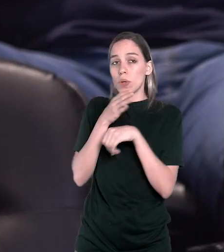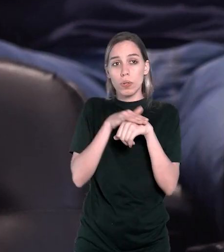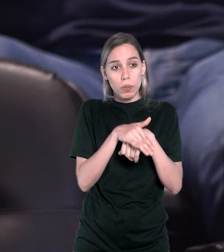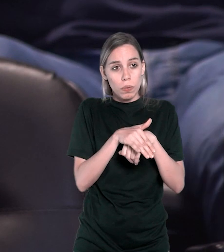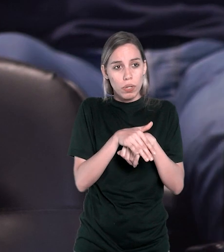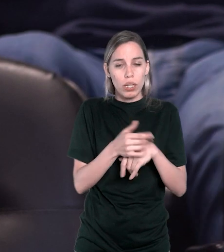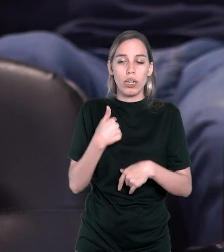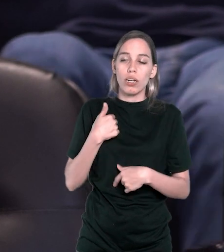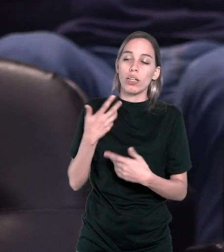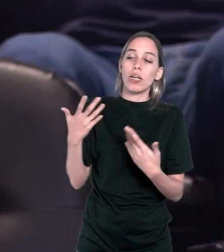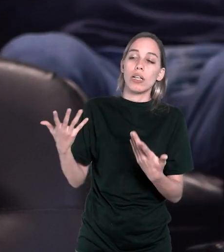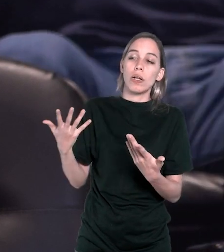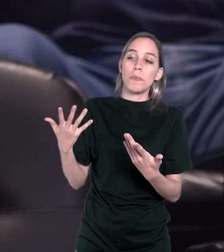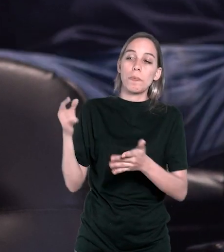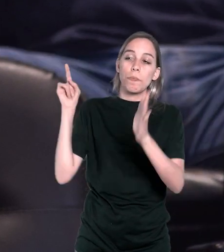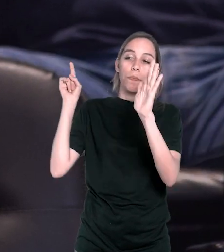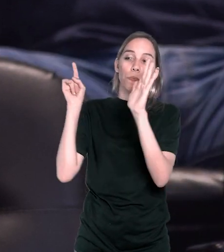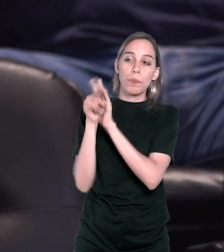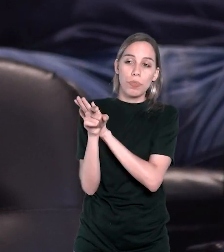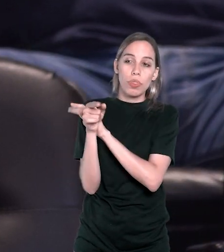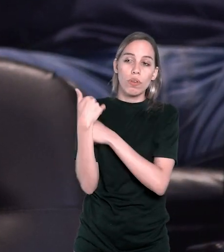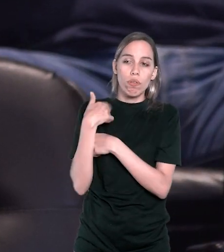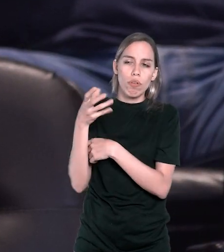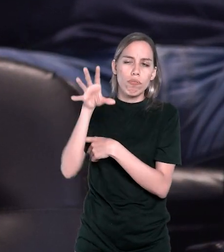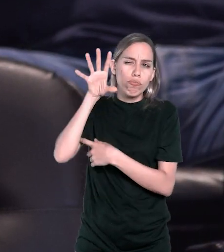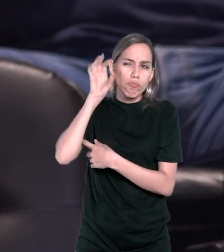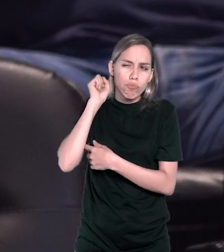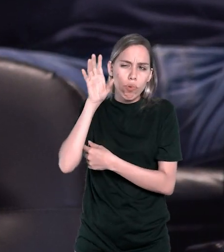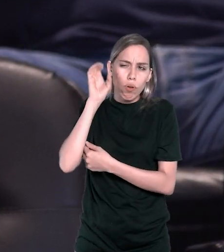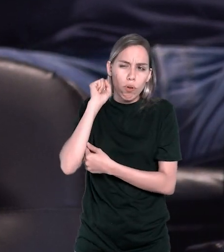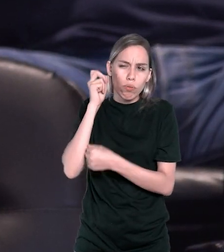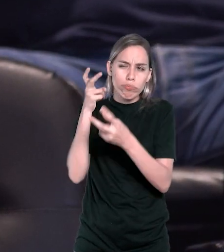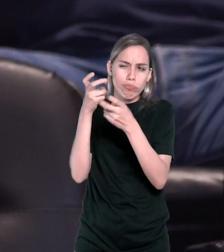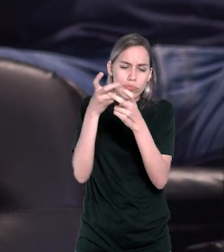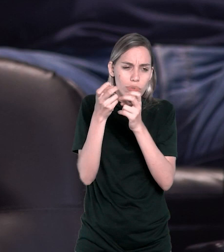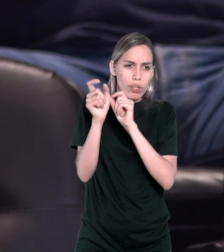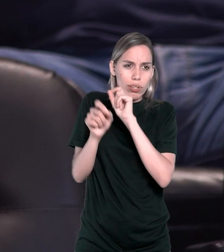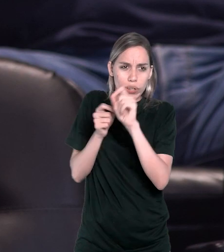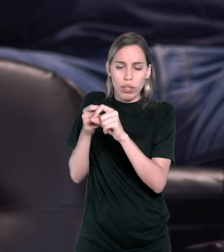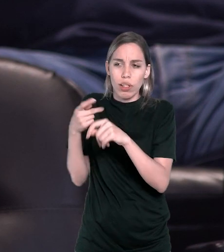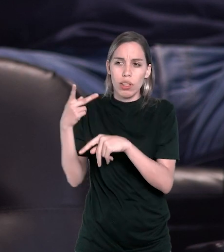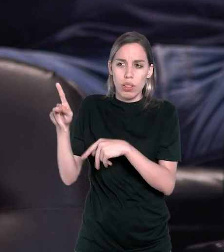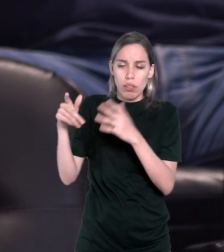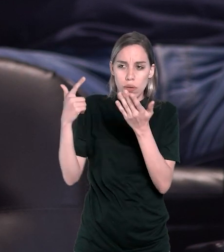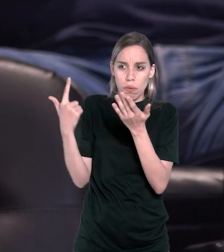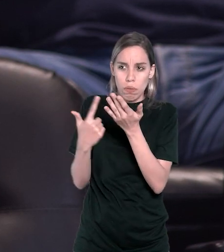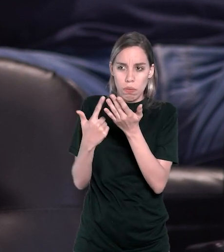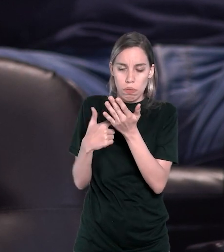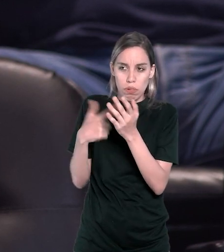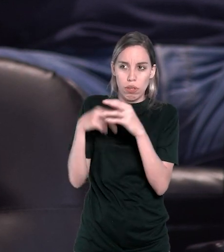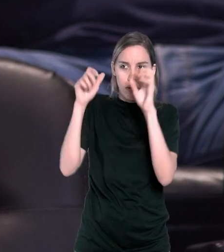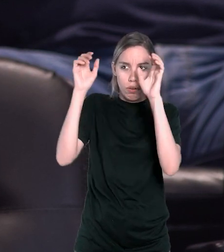vou perguntar uma coisa que eu tenho escutado, né, acompanhando um pouco essa tour do lançamento do Chuva de Papel, que eu achei